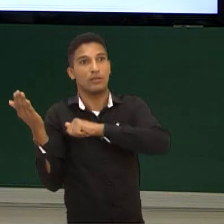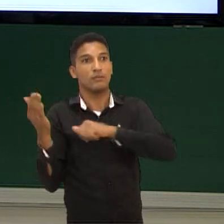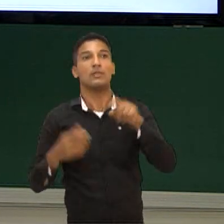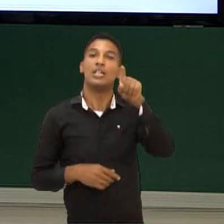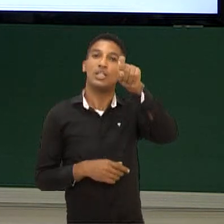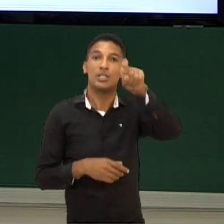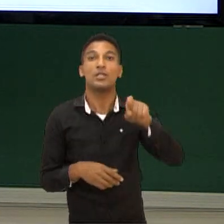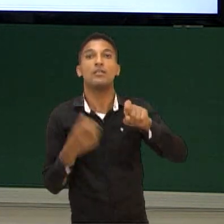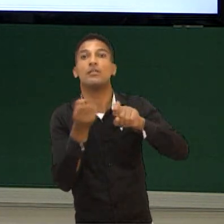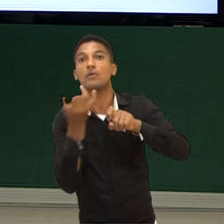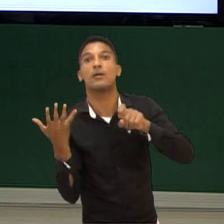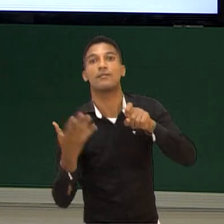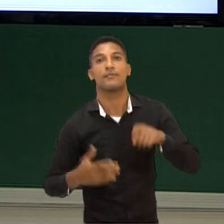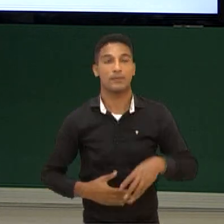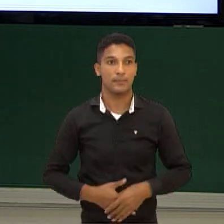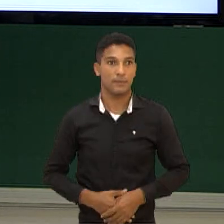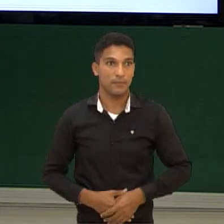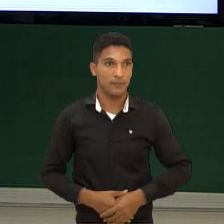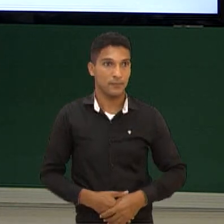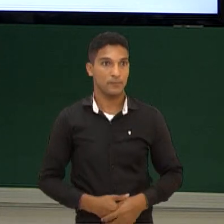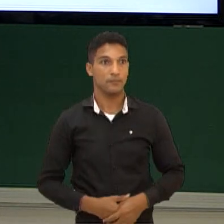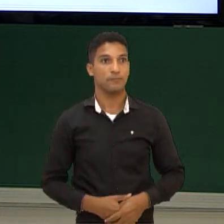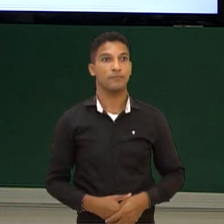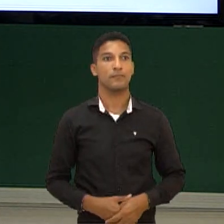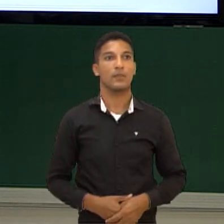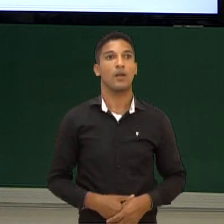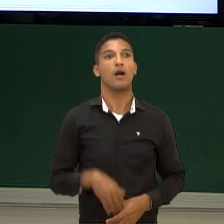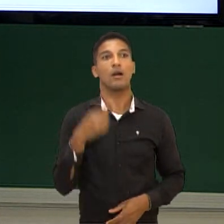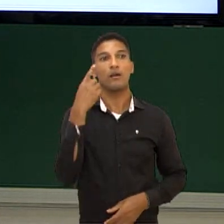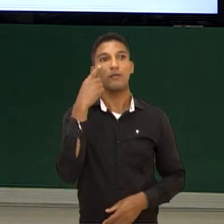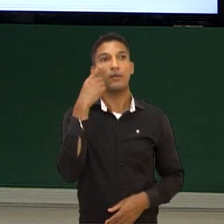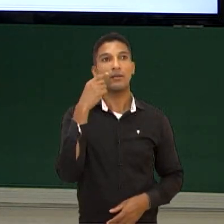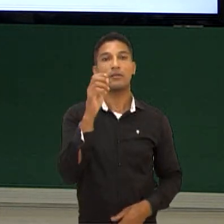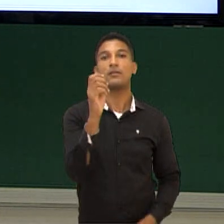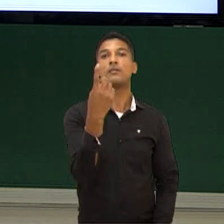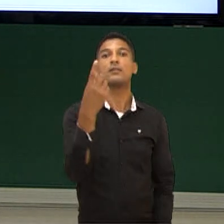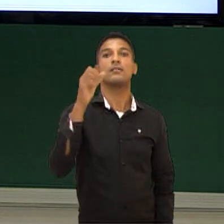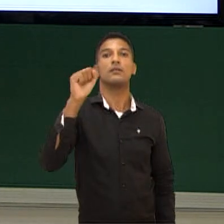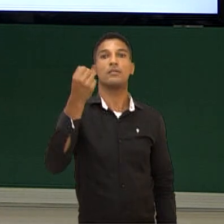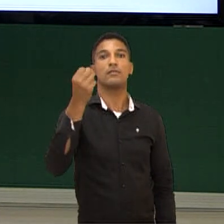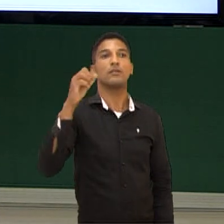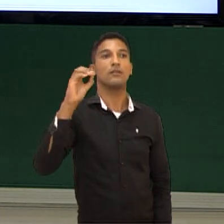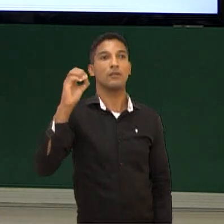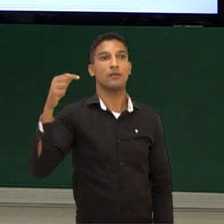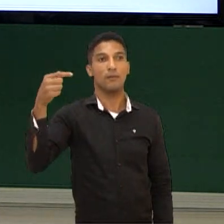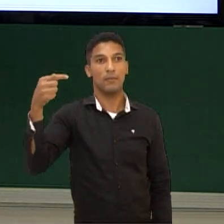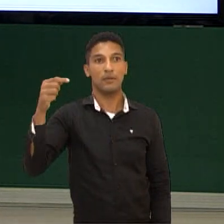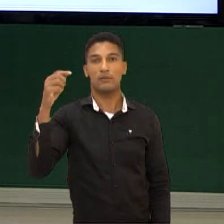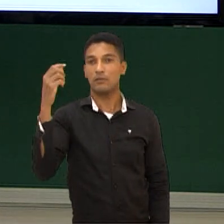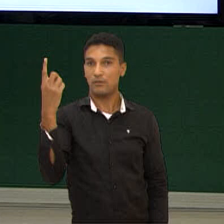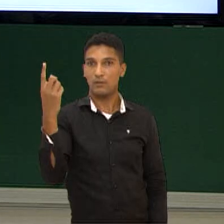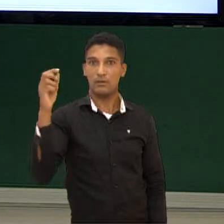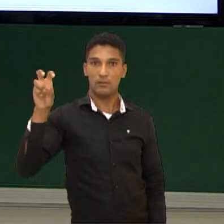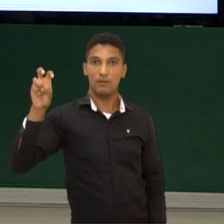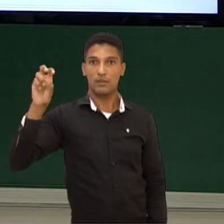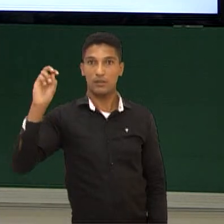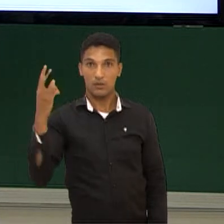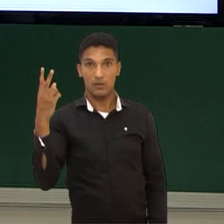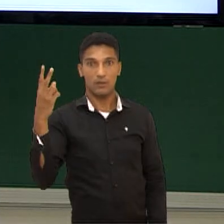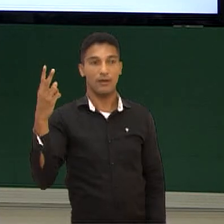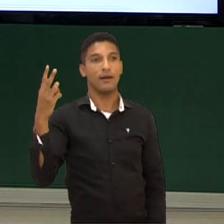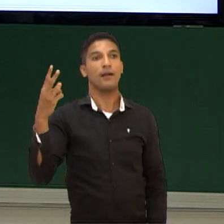em x apenas. E fazendo 180 menos 152 graus, nós